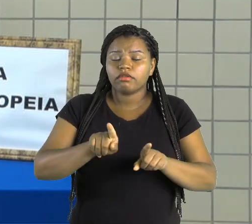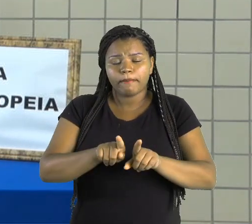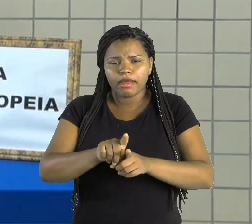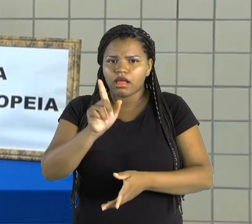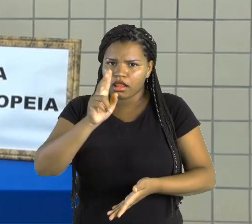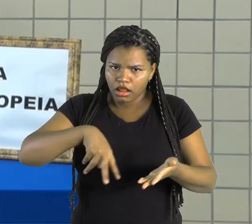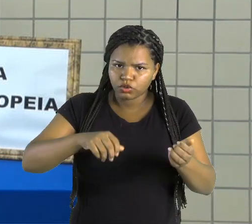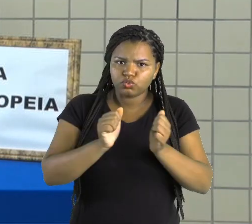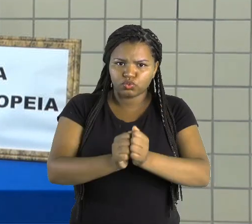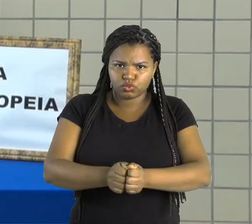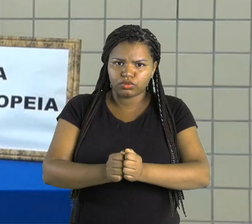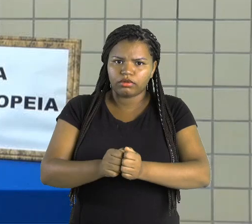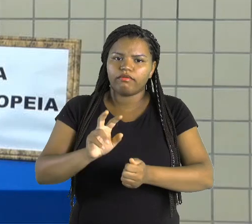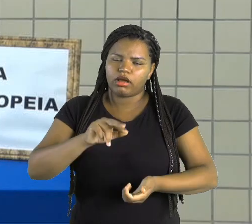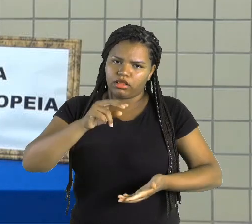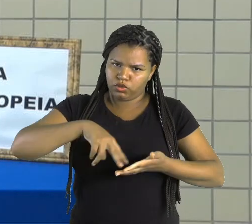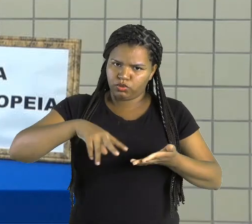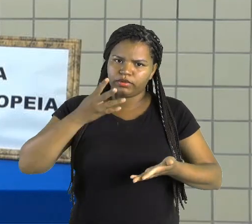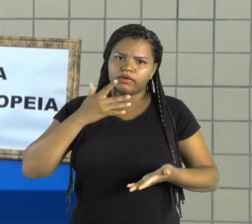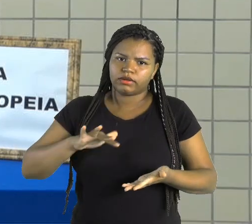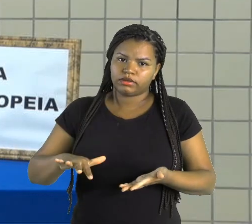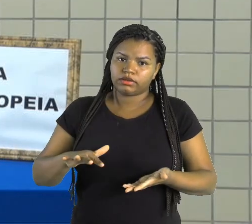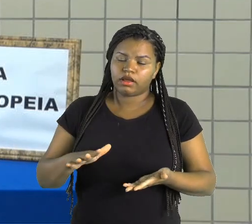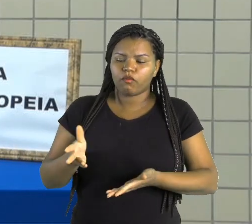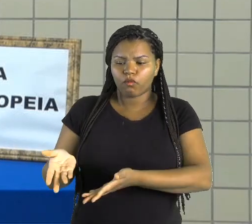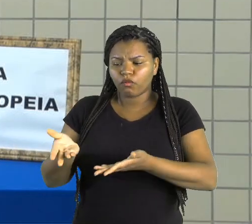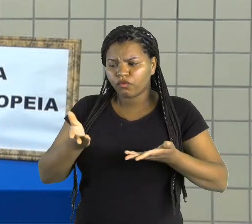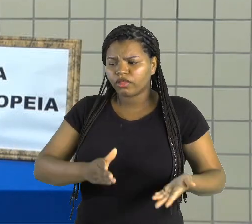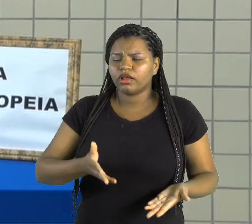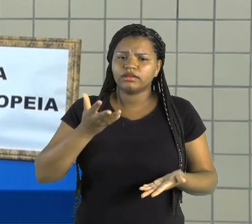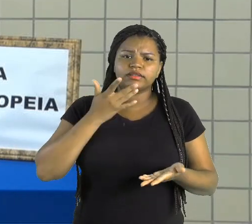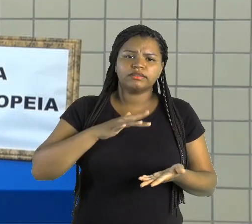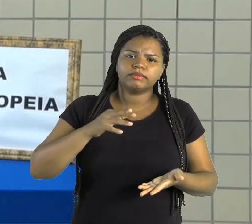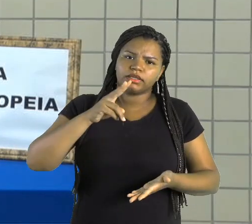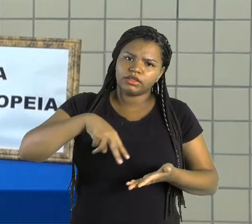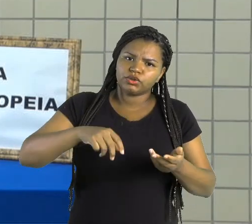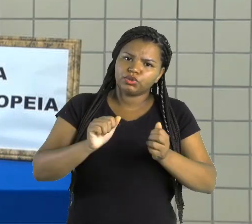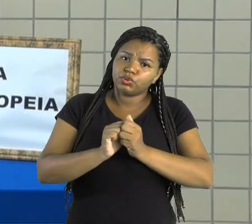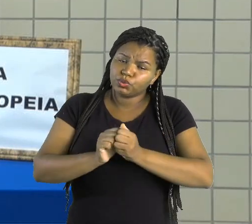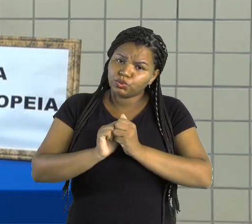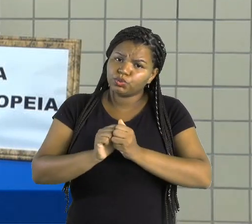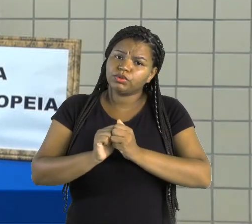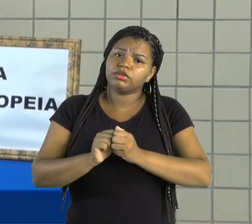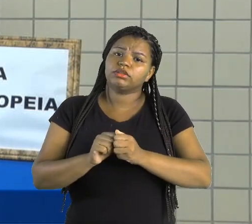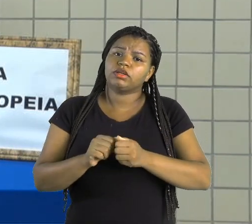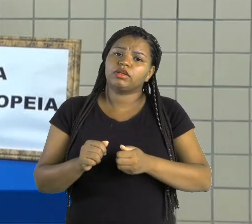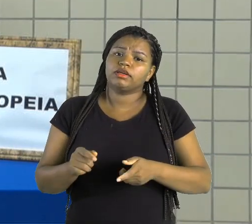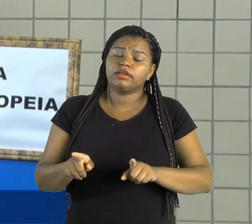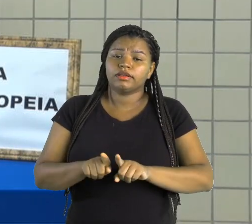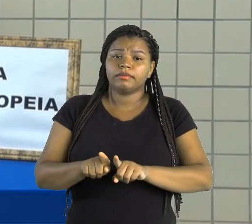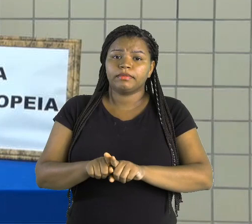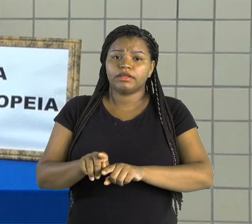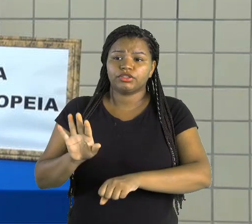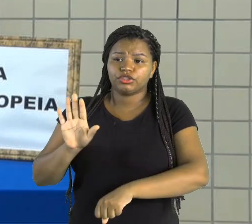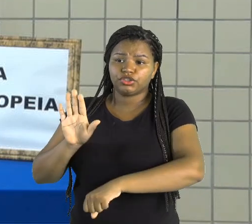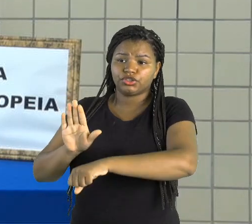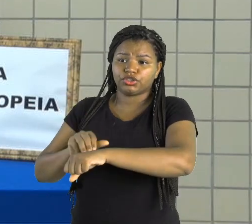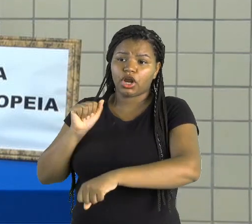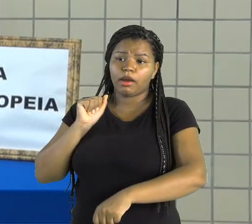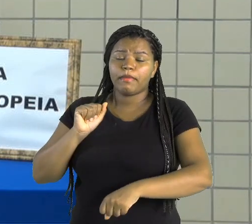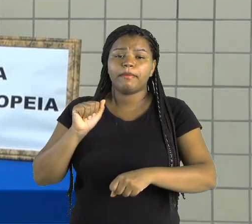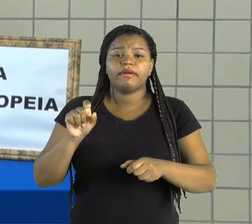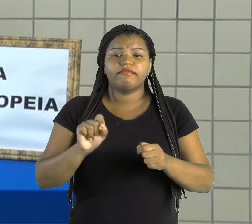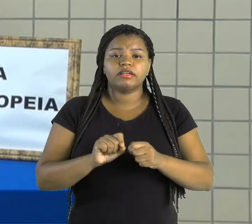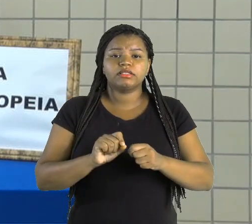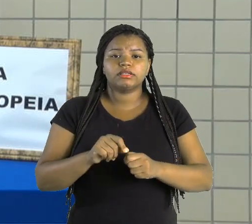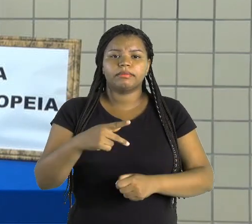para a criança. E vai convidar a criança para ler com você e vai chamar a criança para fazer a pseudoleitura.